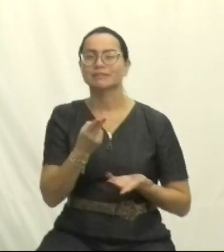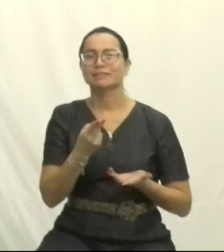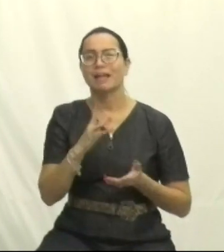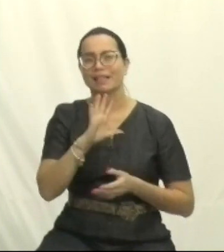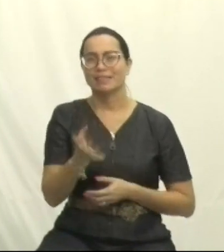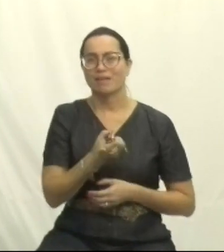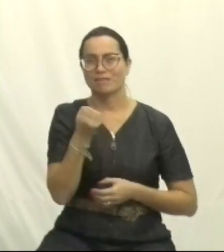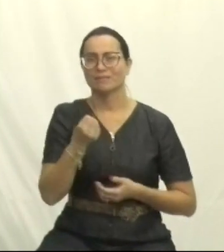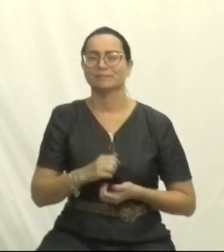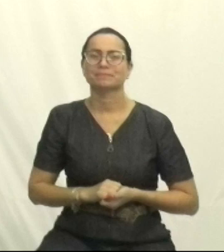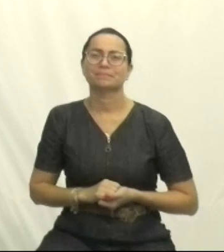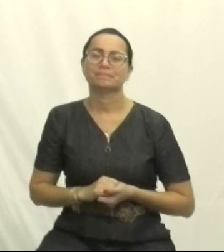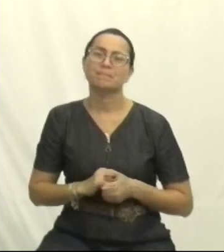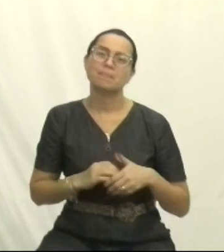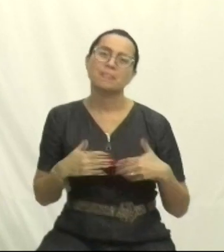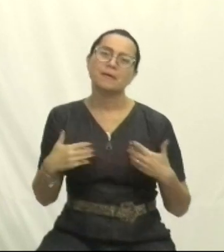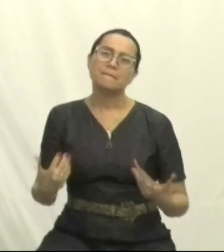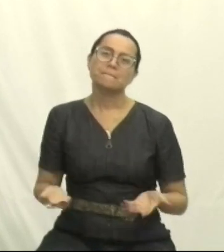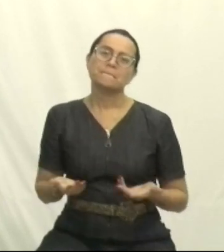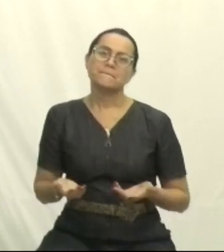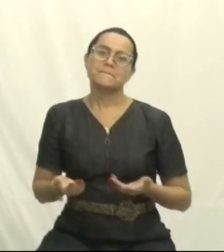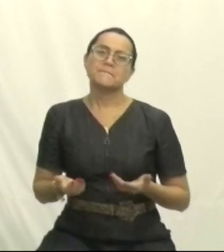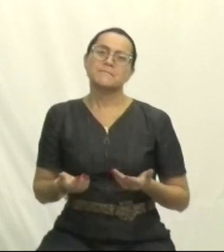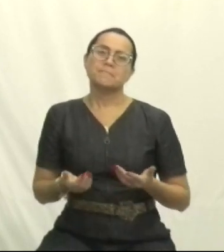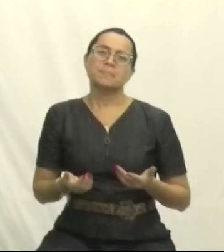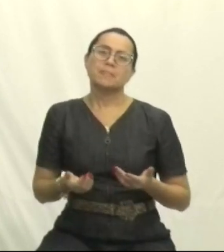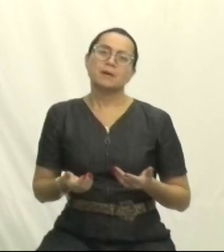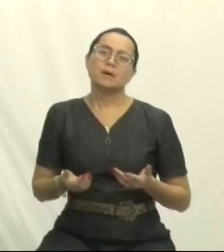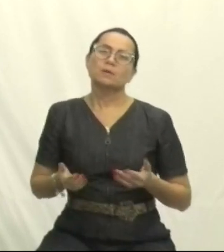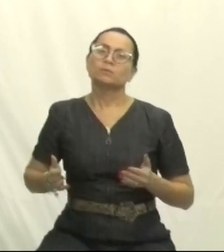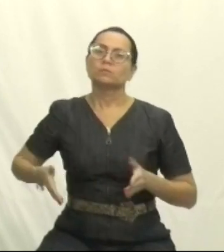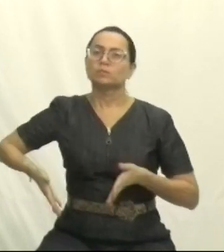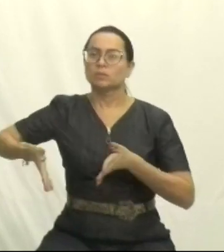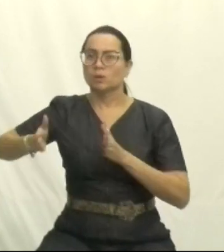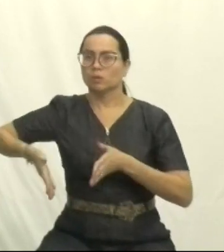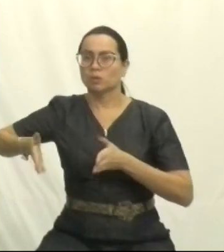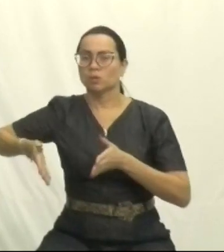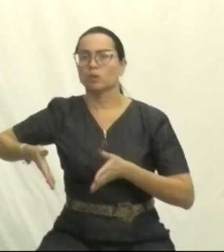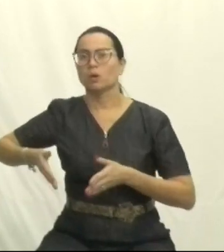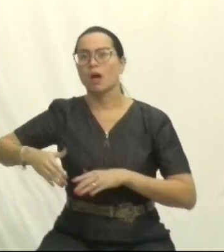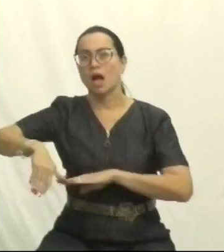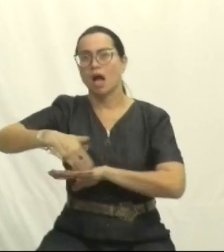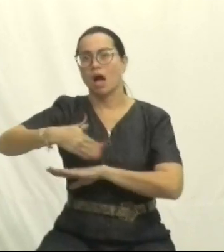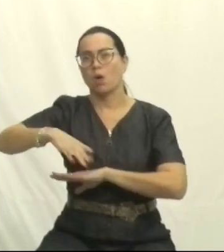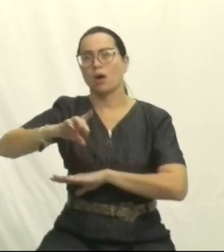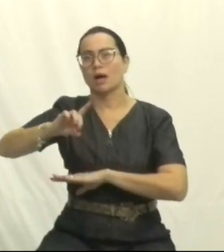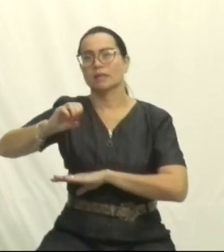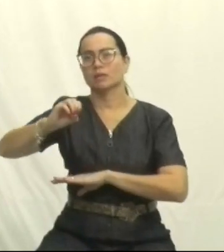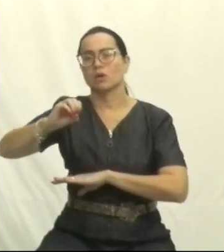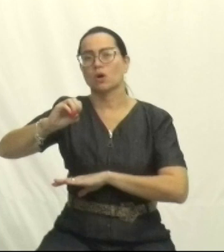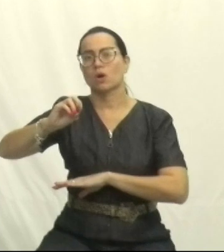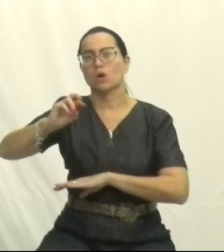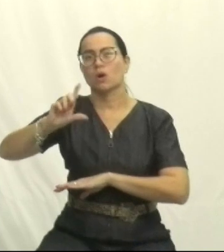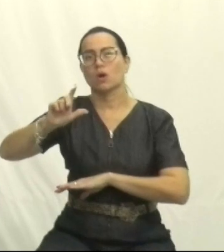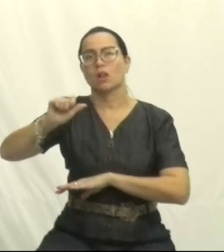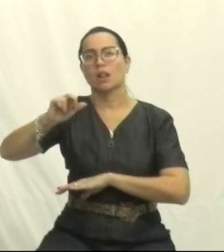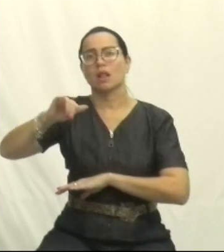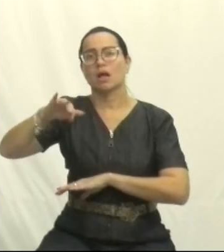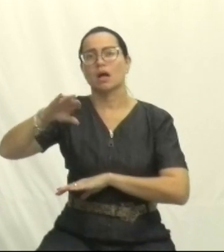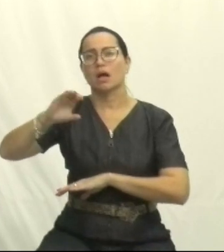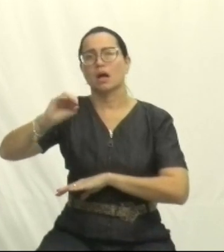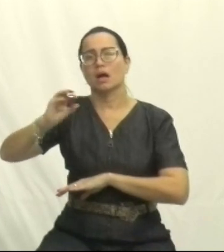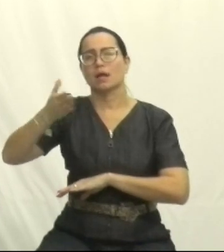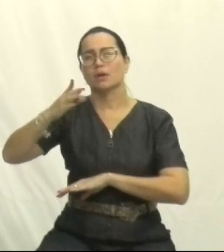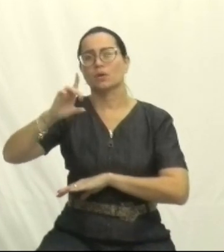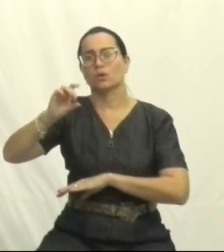imagem, ela é a fachada da Rua Dolário dos Santos. gente verticalizou três pavimentos